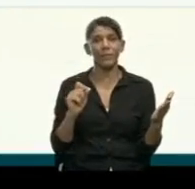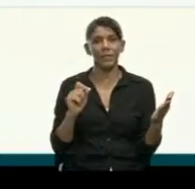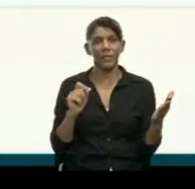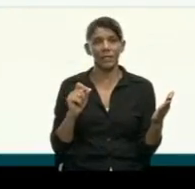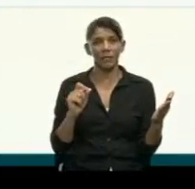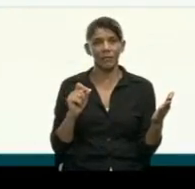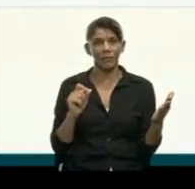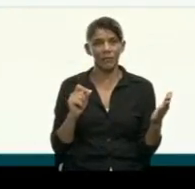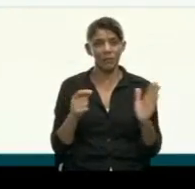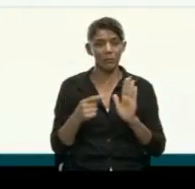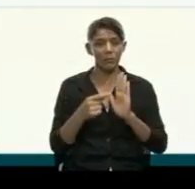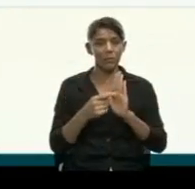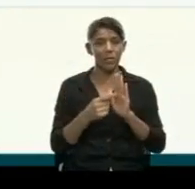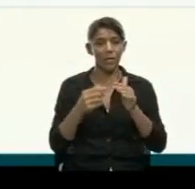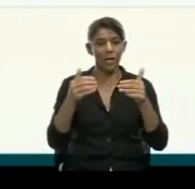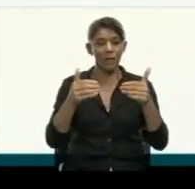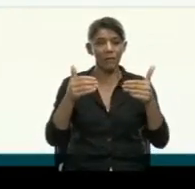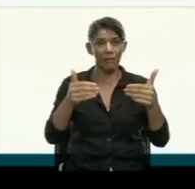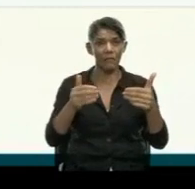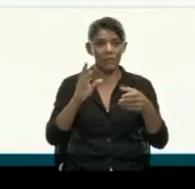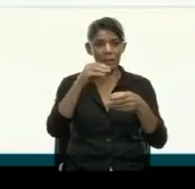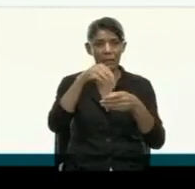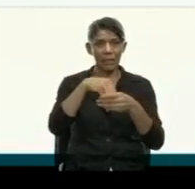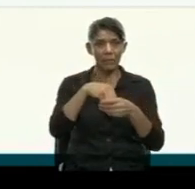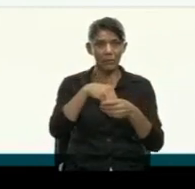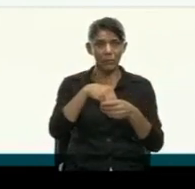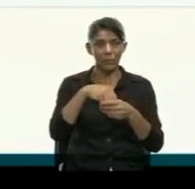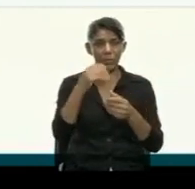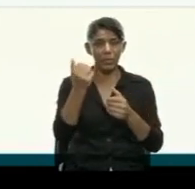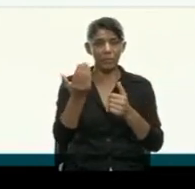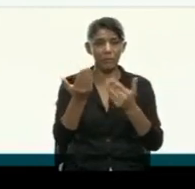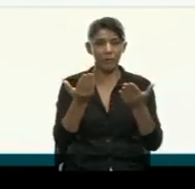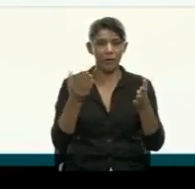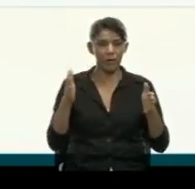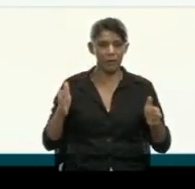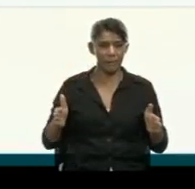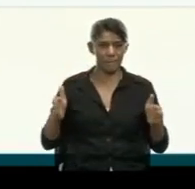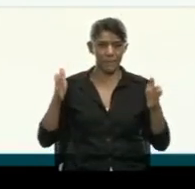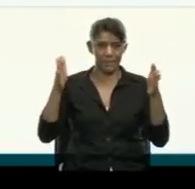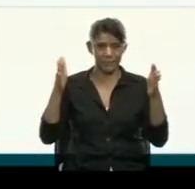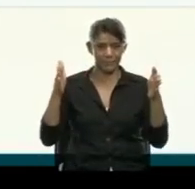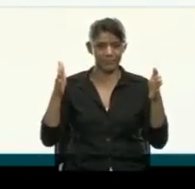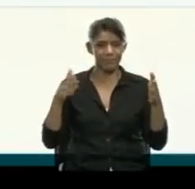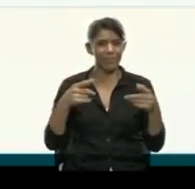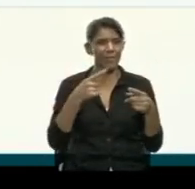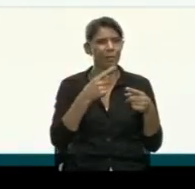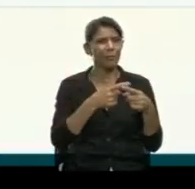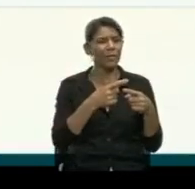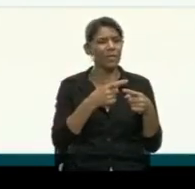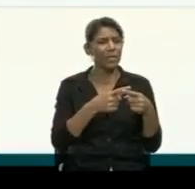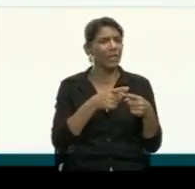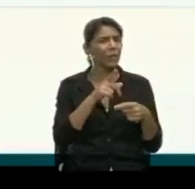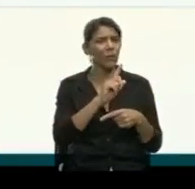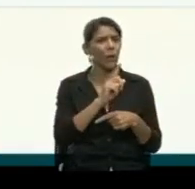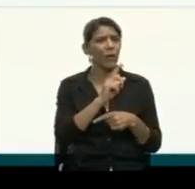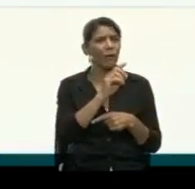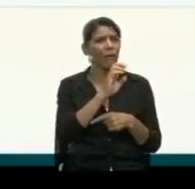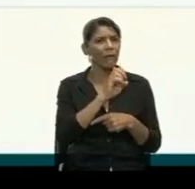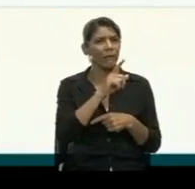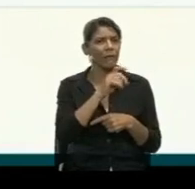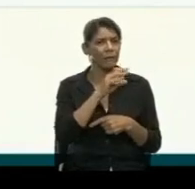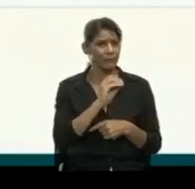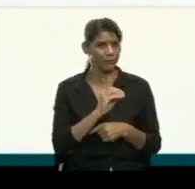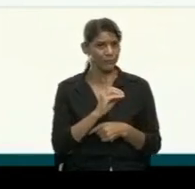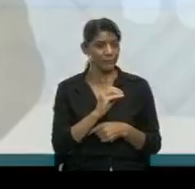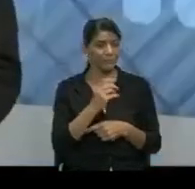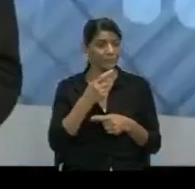as faces interna e externa da parede. Professor, por que não eixo? Bom,